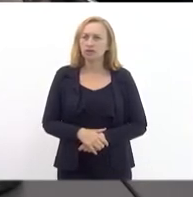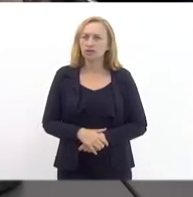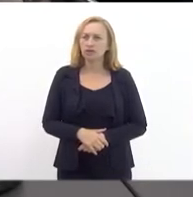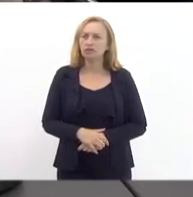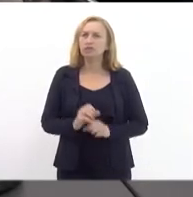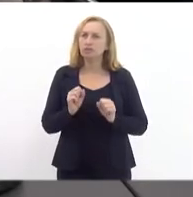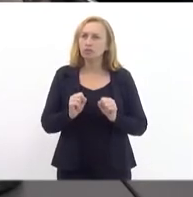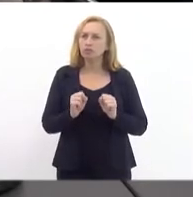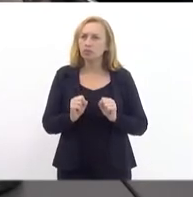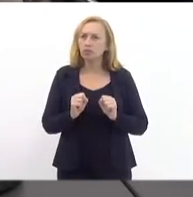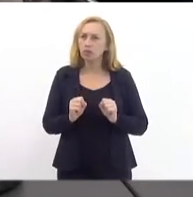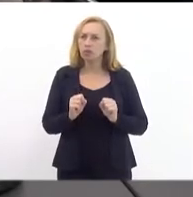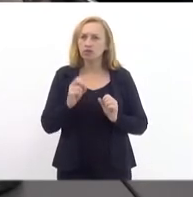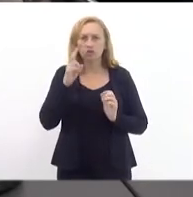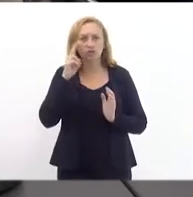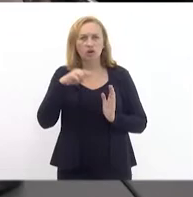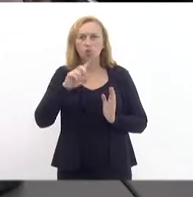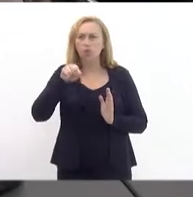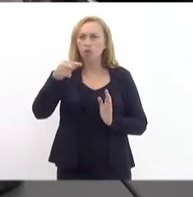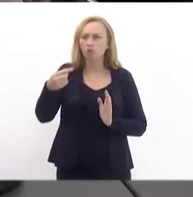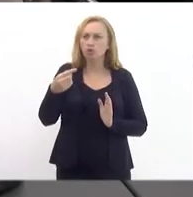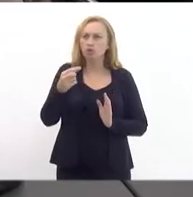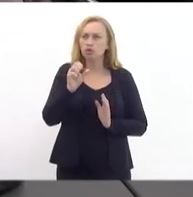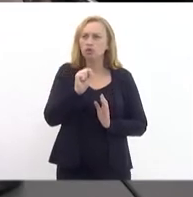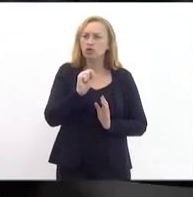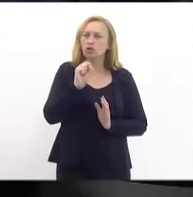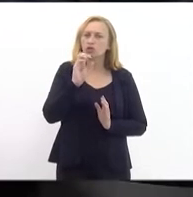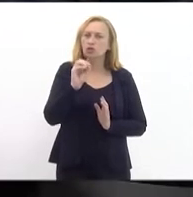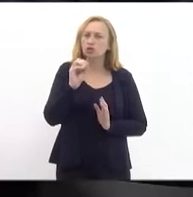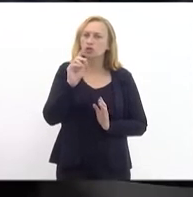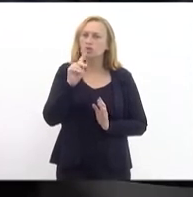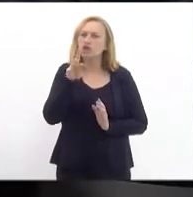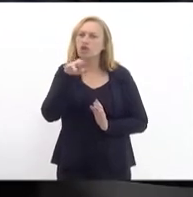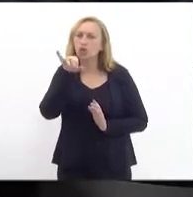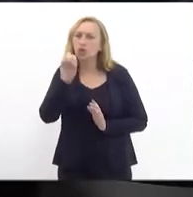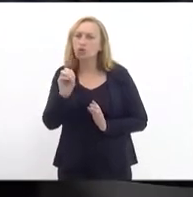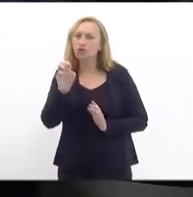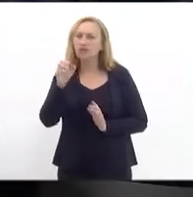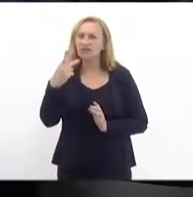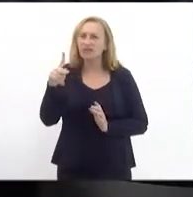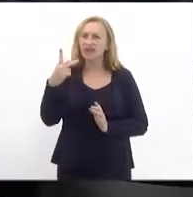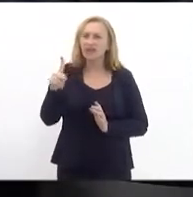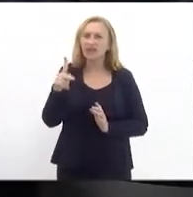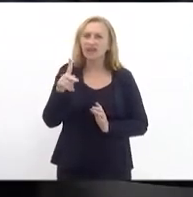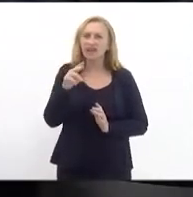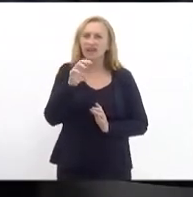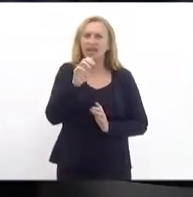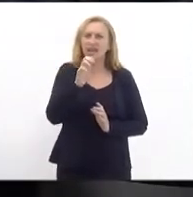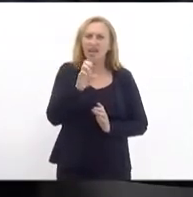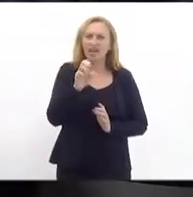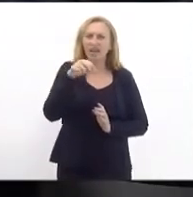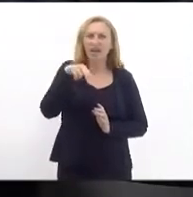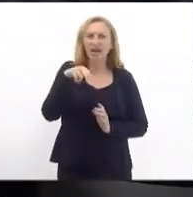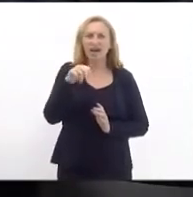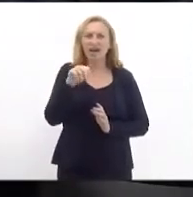Posso pegar o outro sobrenome dele, tá. Deputada. Não, eu só quero deixar aqui apenas Eanes,